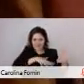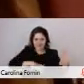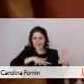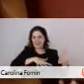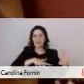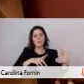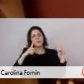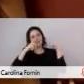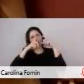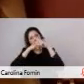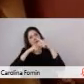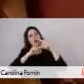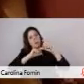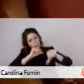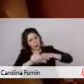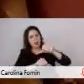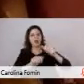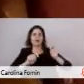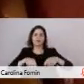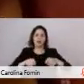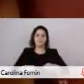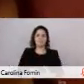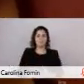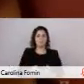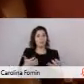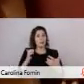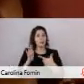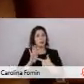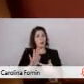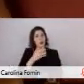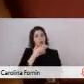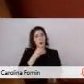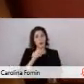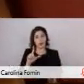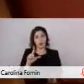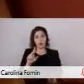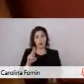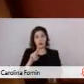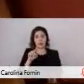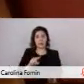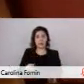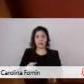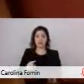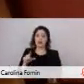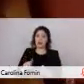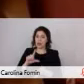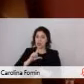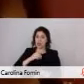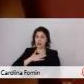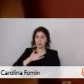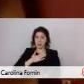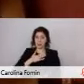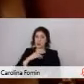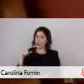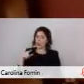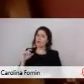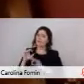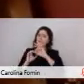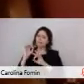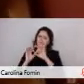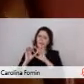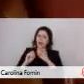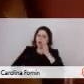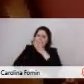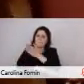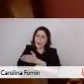de destacar que o Luiz, que me antecedeu, foi muito feliz, fez uma ordem cronológica do que é esse projeto, como ele